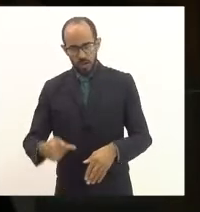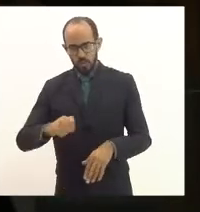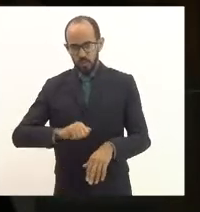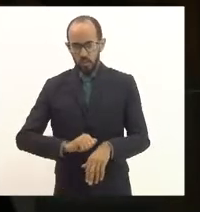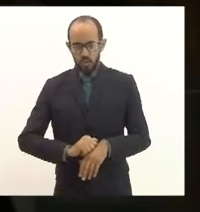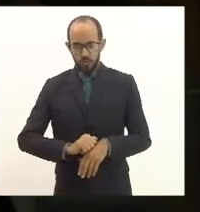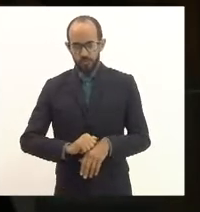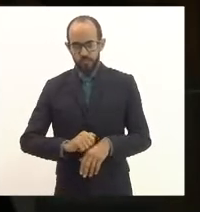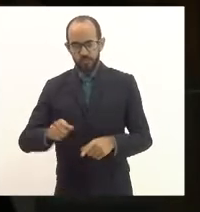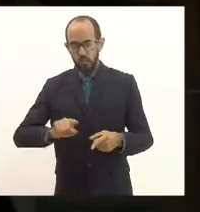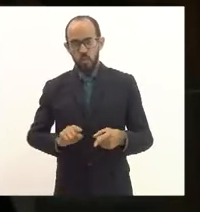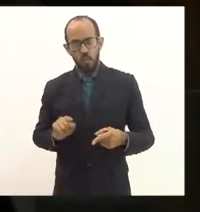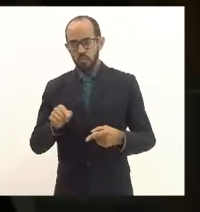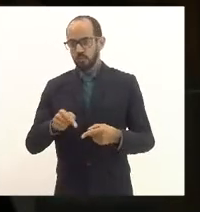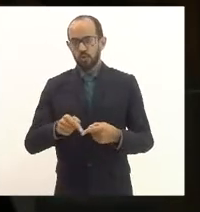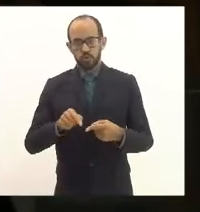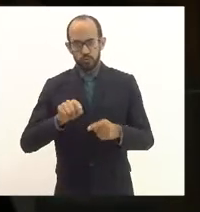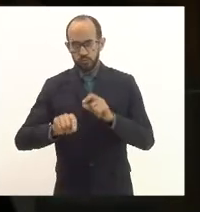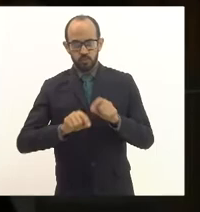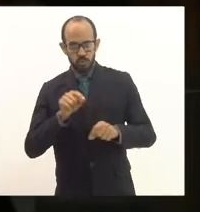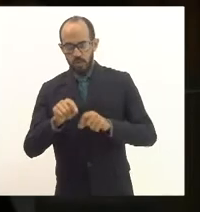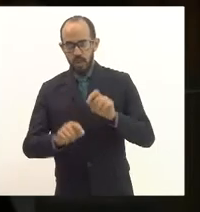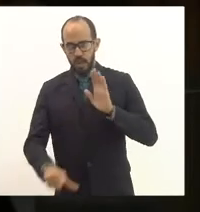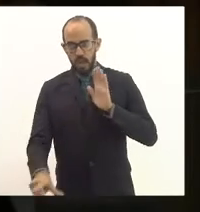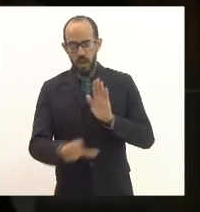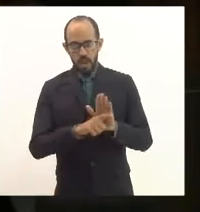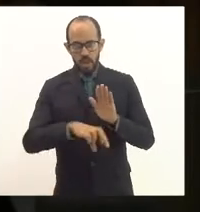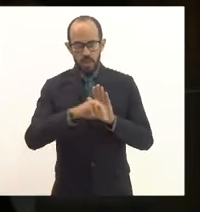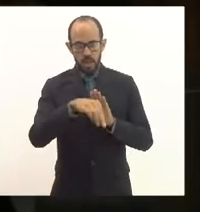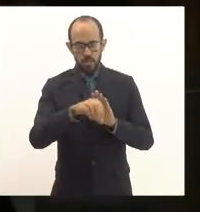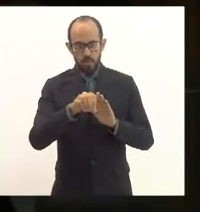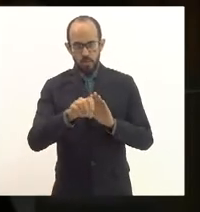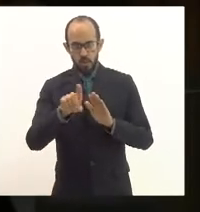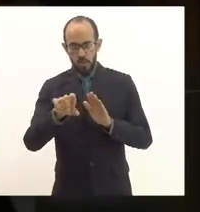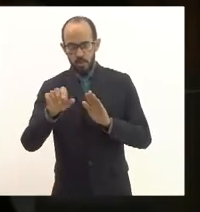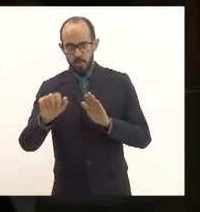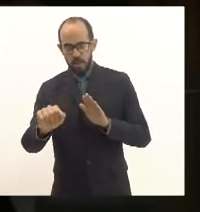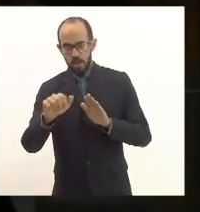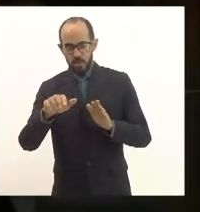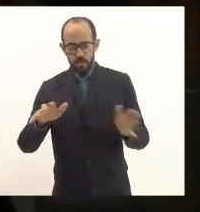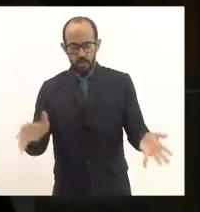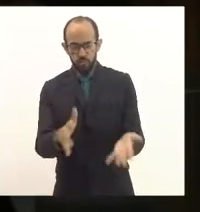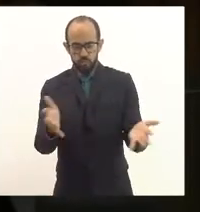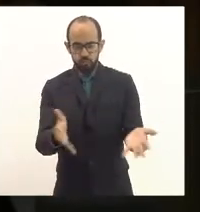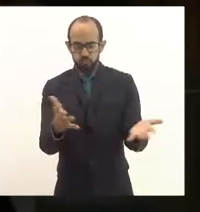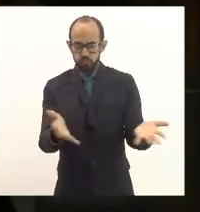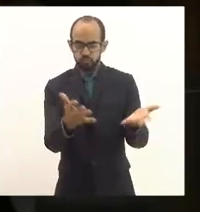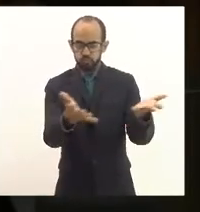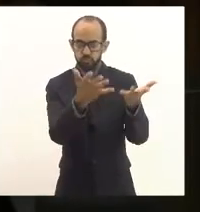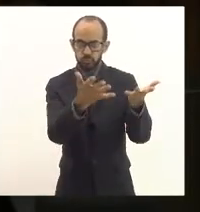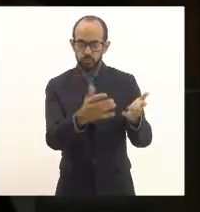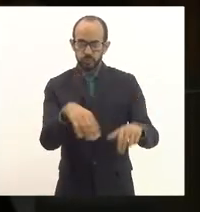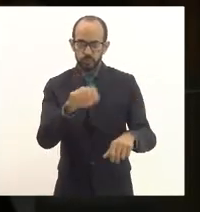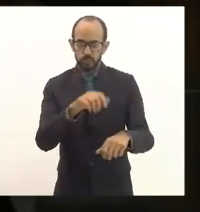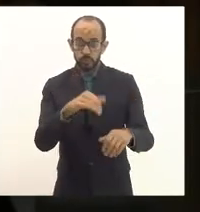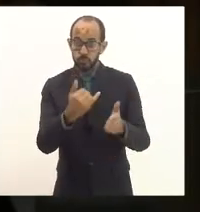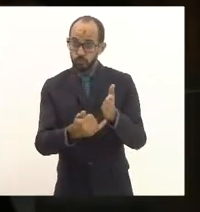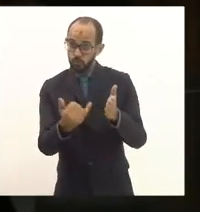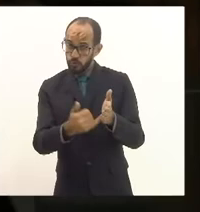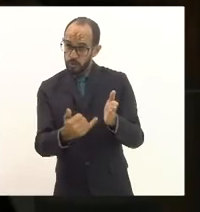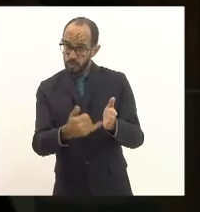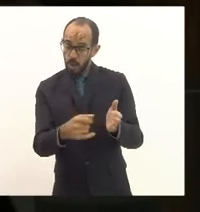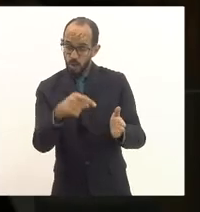visa aplicar a lei da moda, que dá incentivo fiscal no estado do Rio de Janeiro,